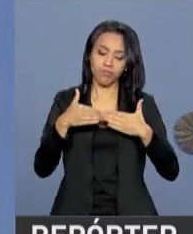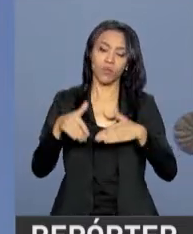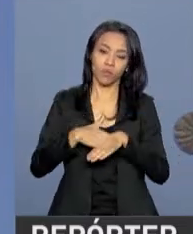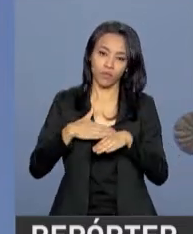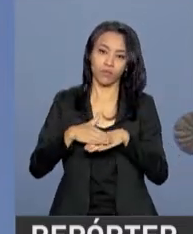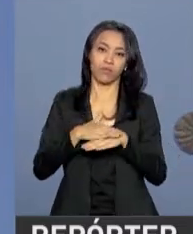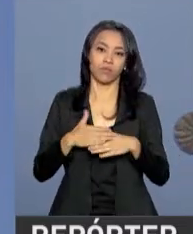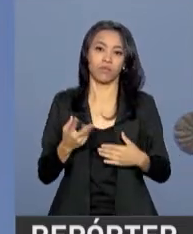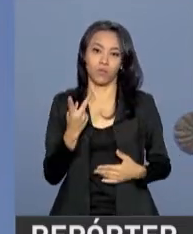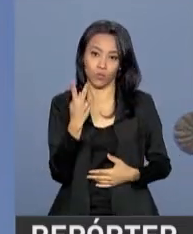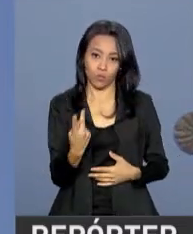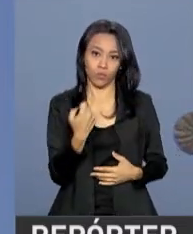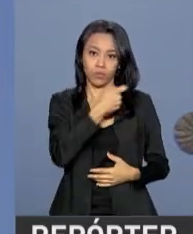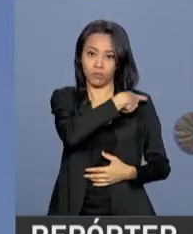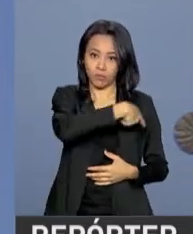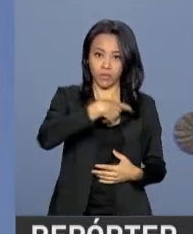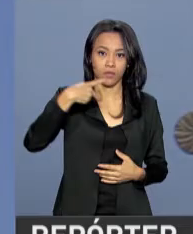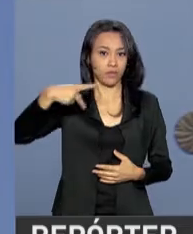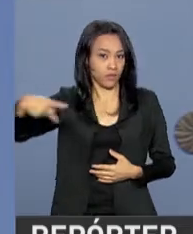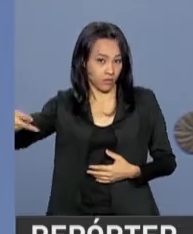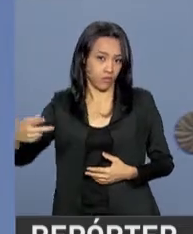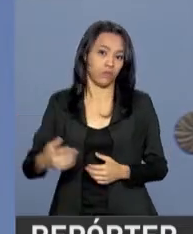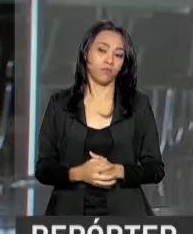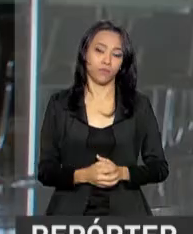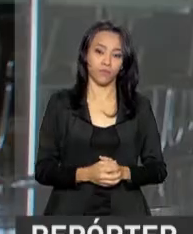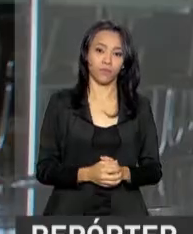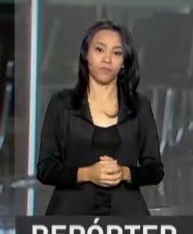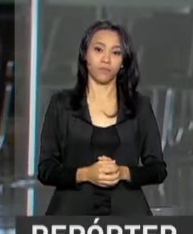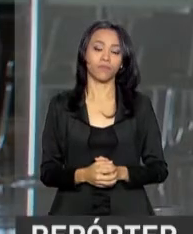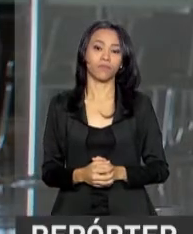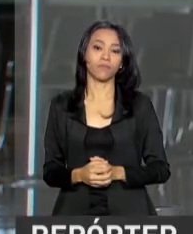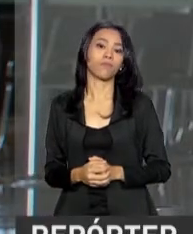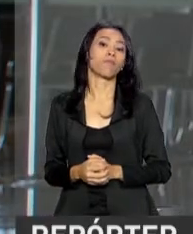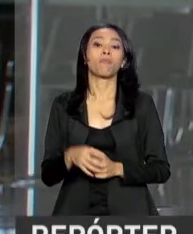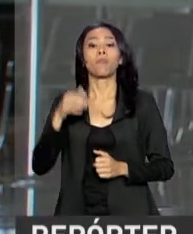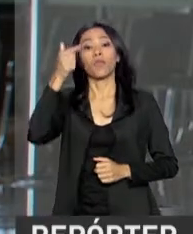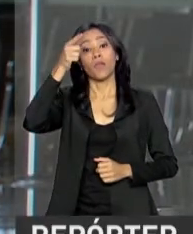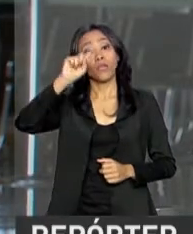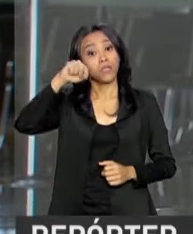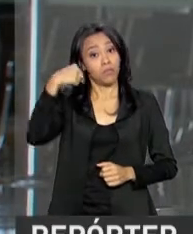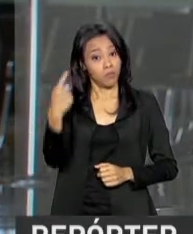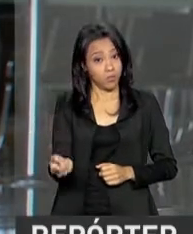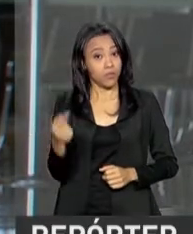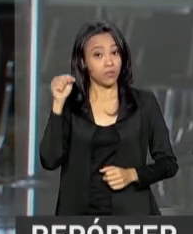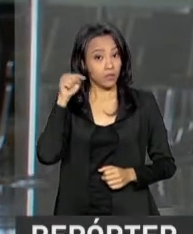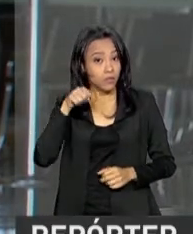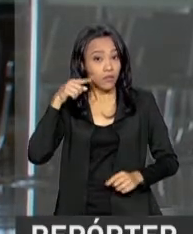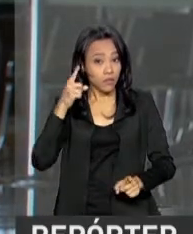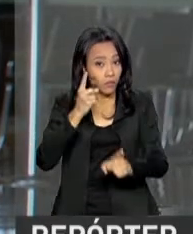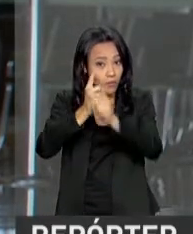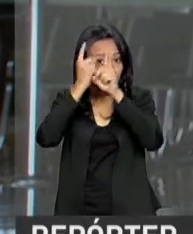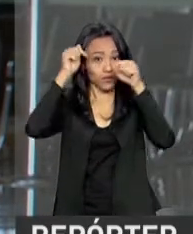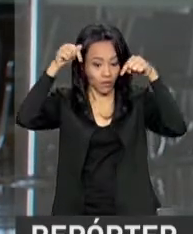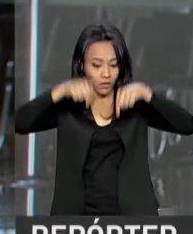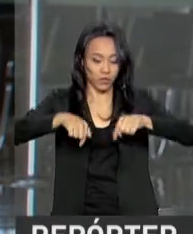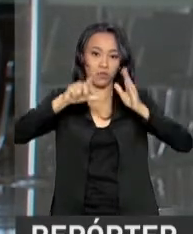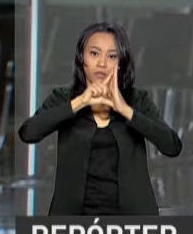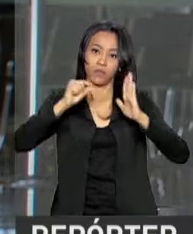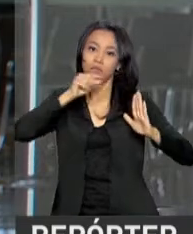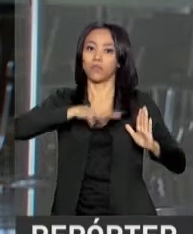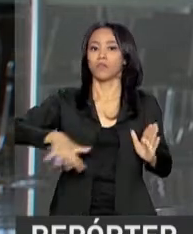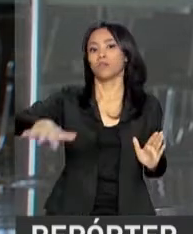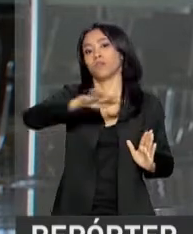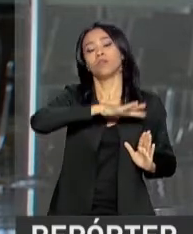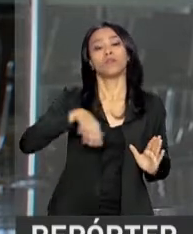presidente, em particular. Olha, e depois desse encontro aqui no Palácio do Planalto,